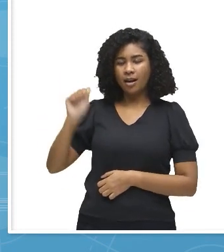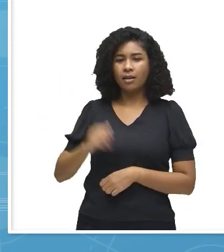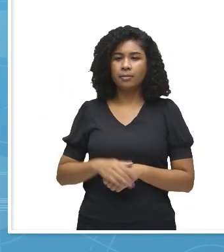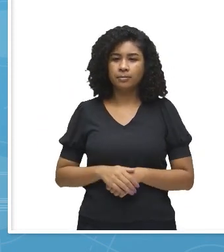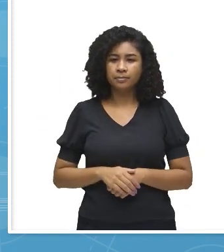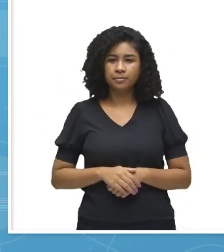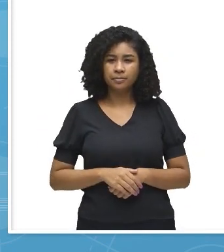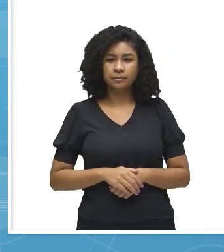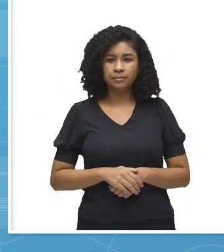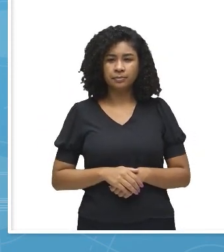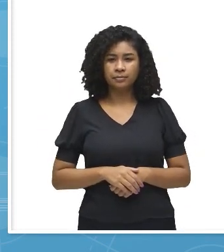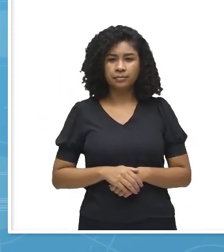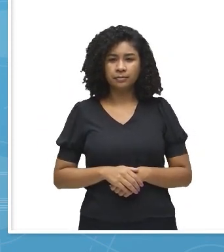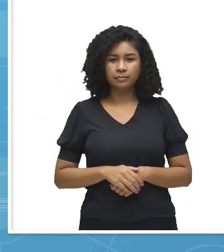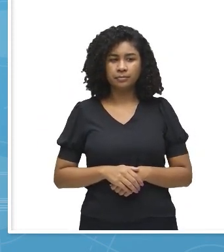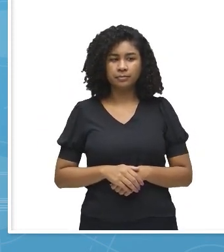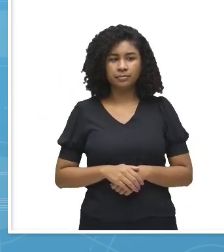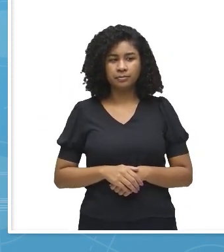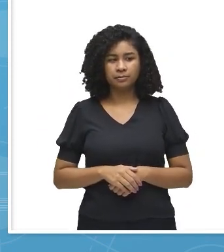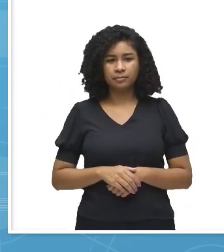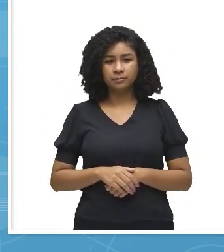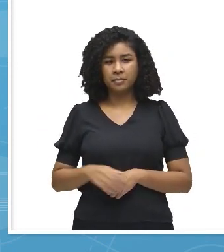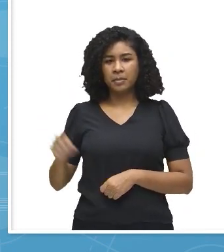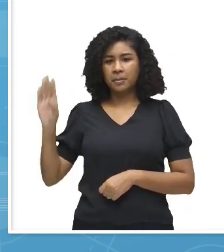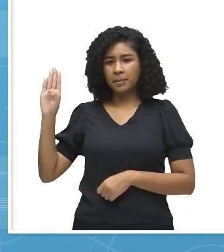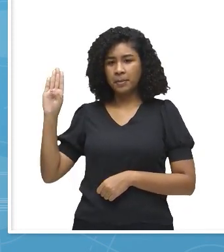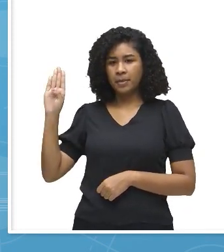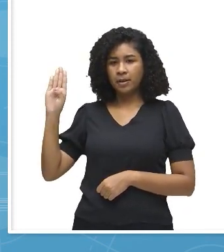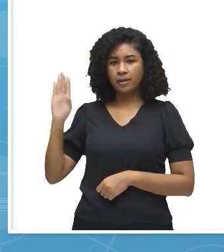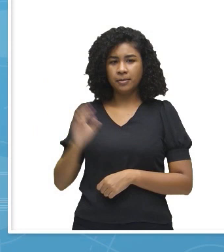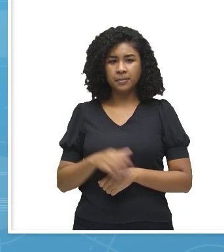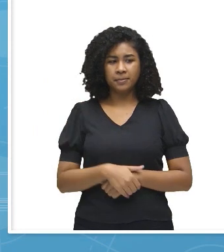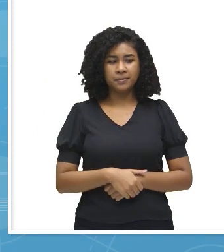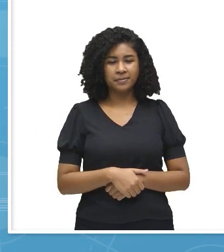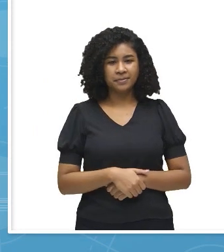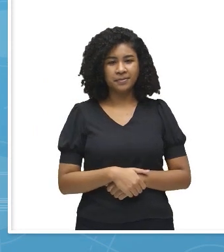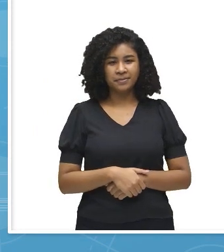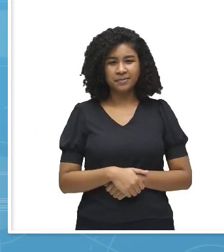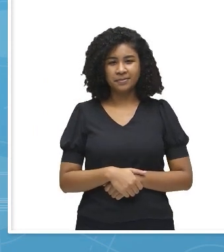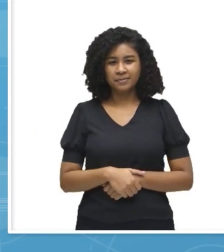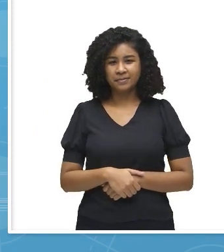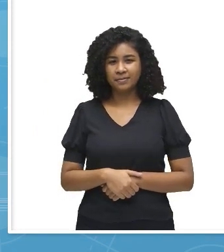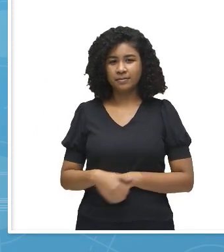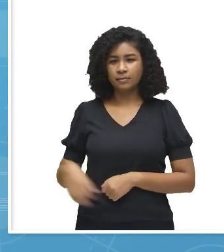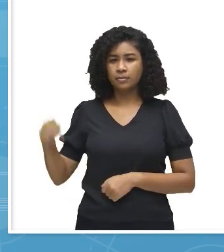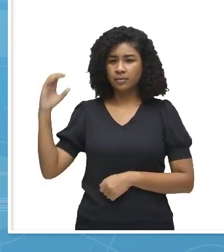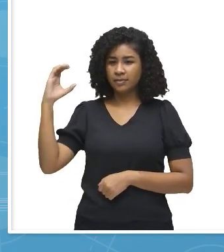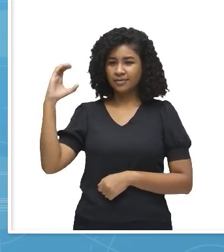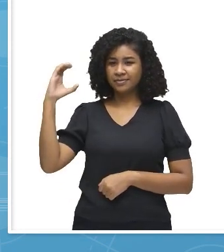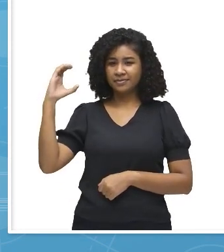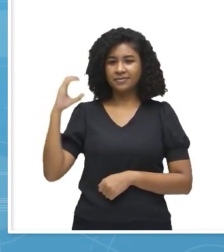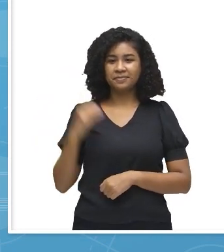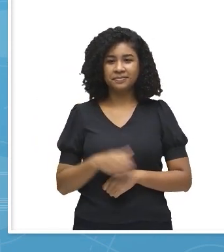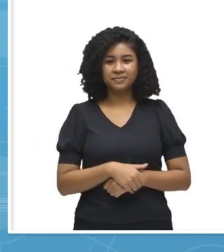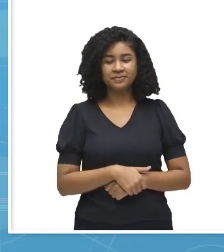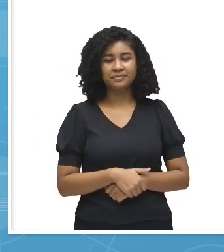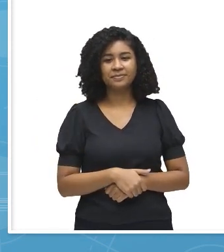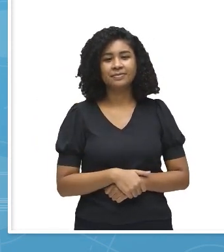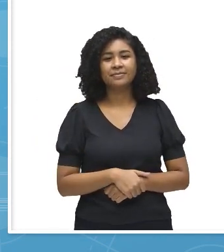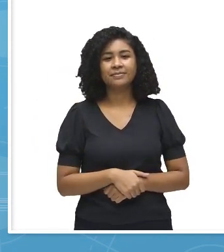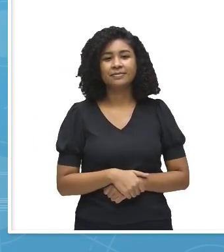letra B, exportação de capitais e abertura para o comércio internacional, letra C, especulação financeira